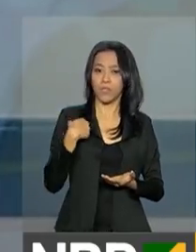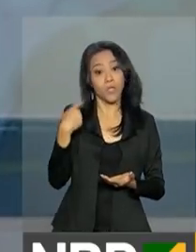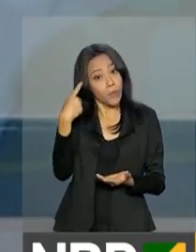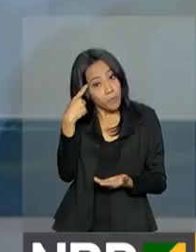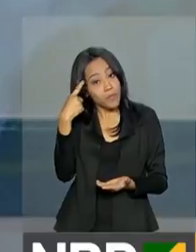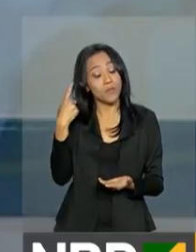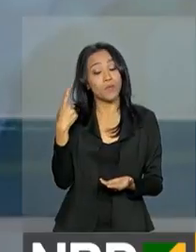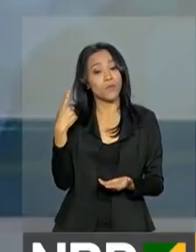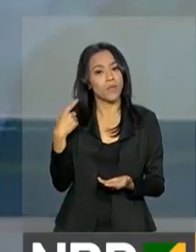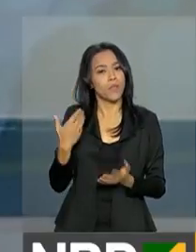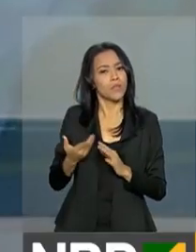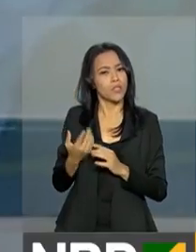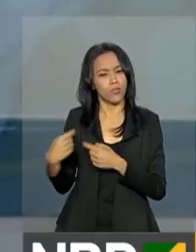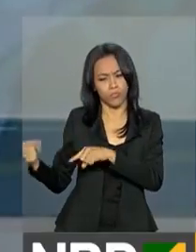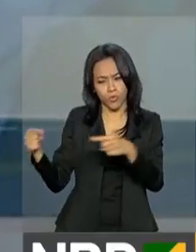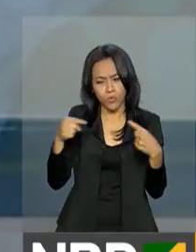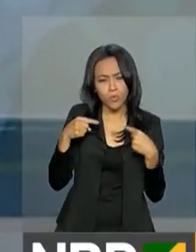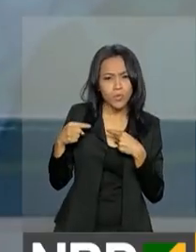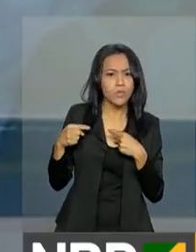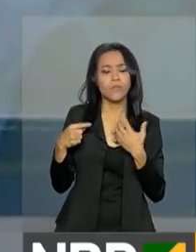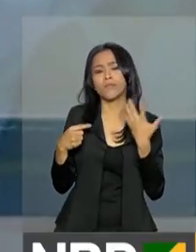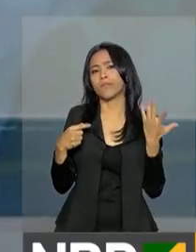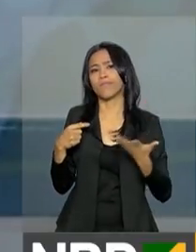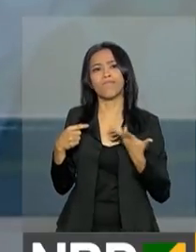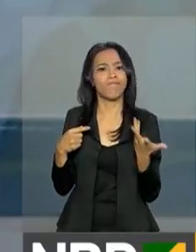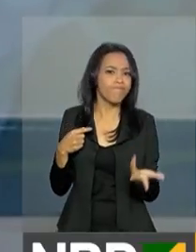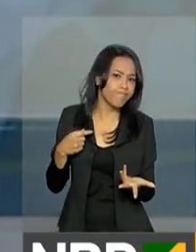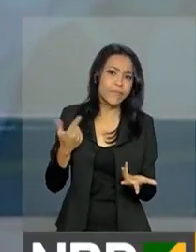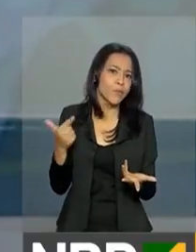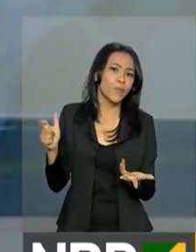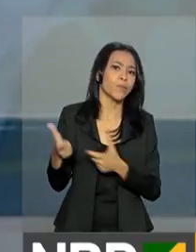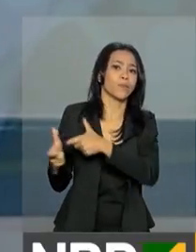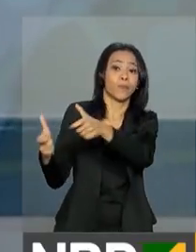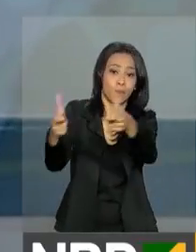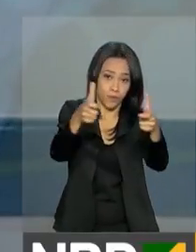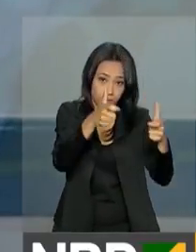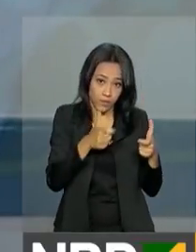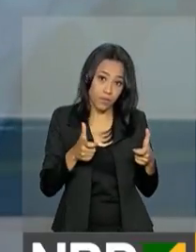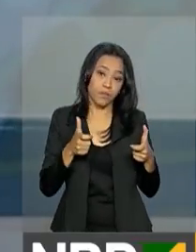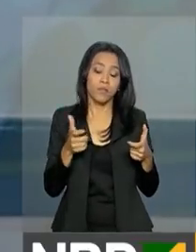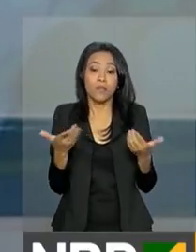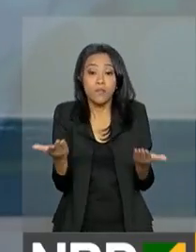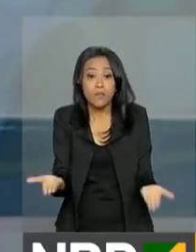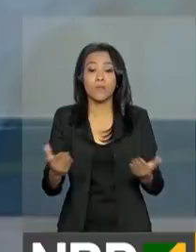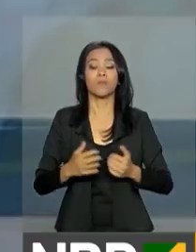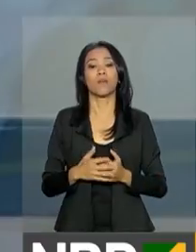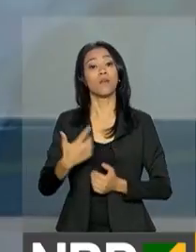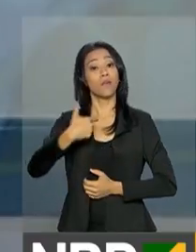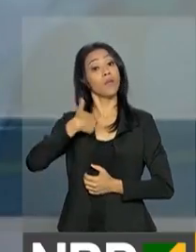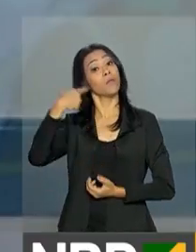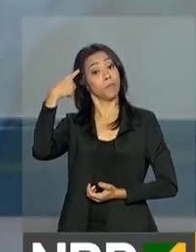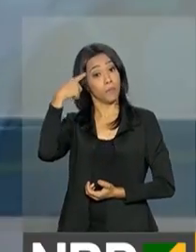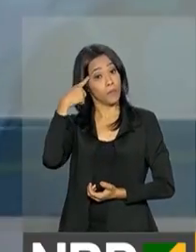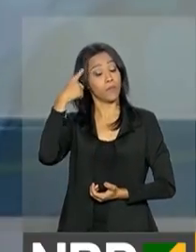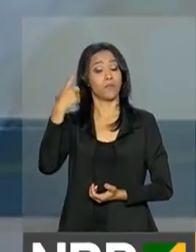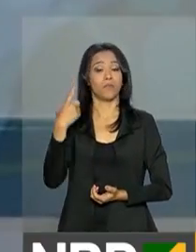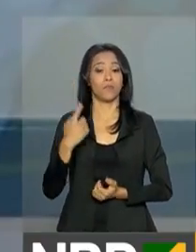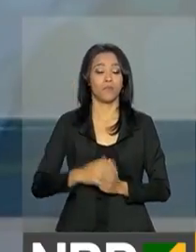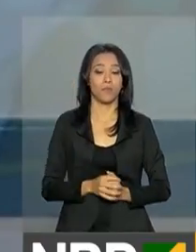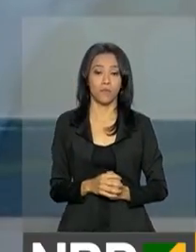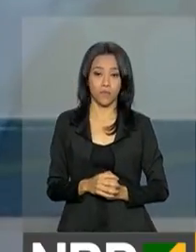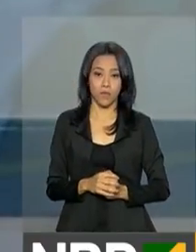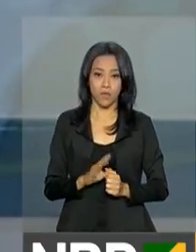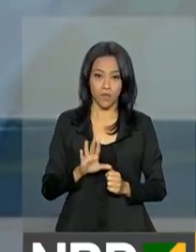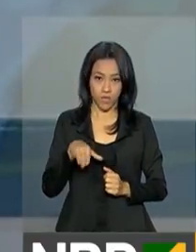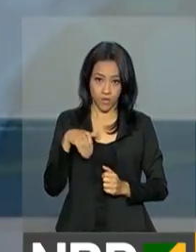discutir-se em outros foros, em outros lugares. Então, eu penso que,